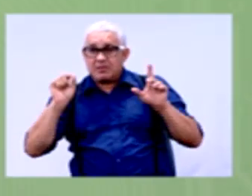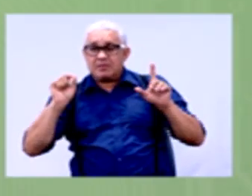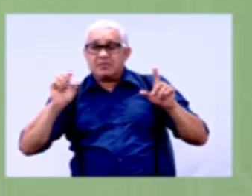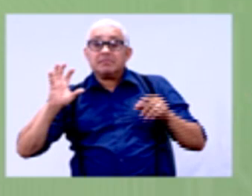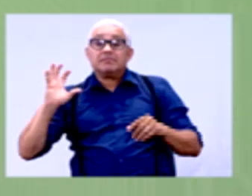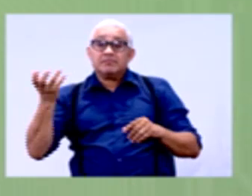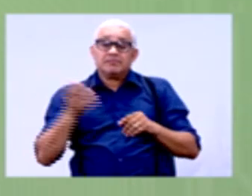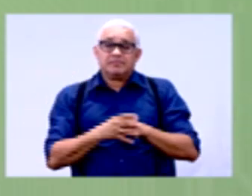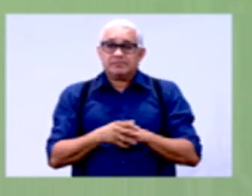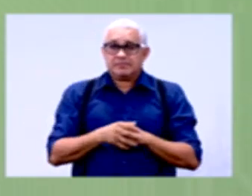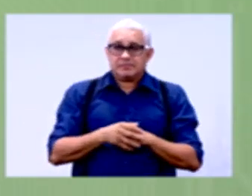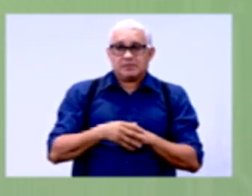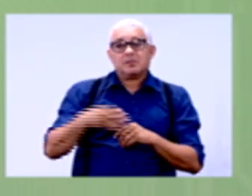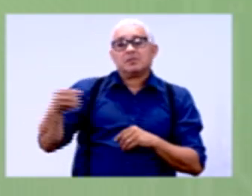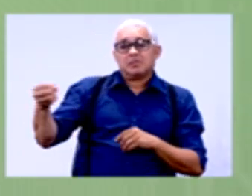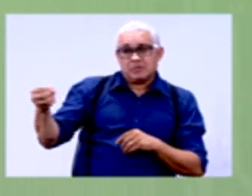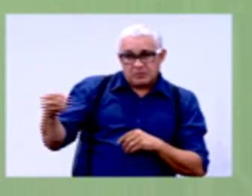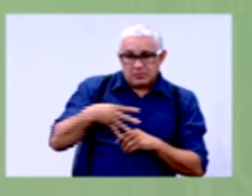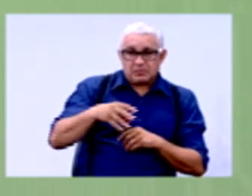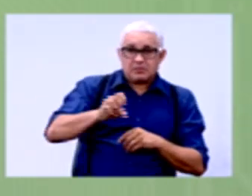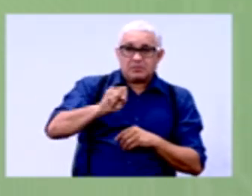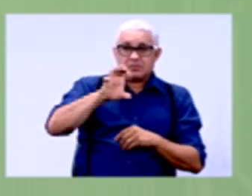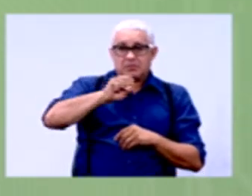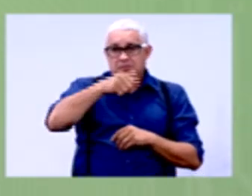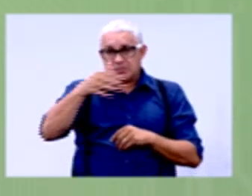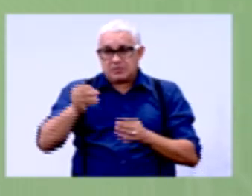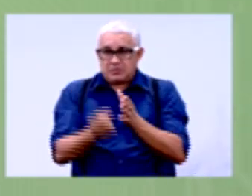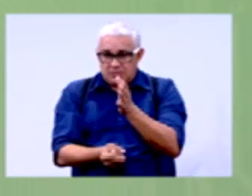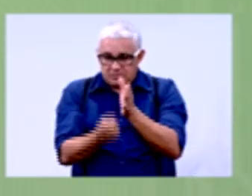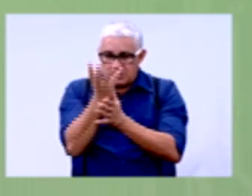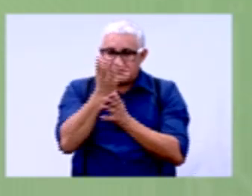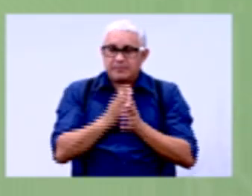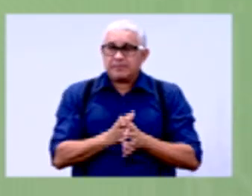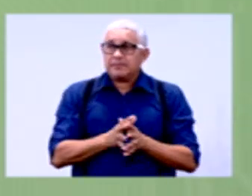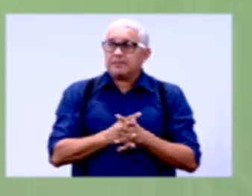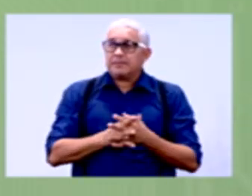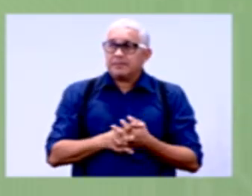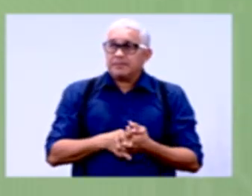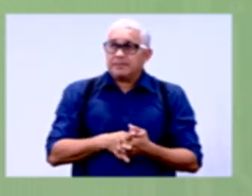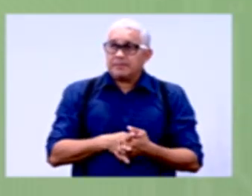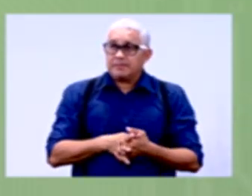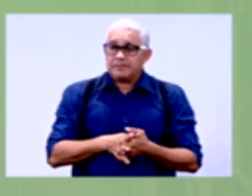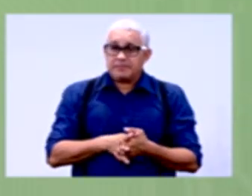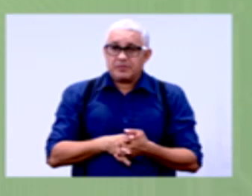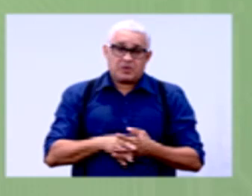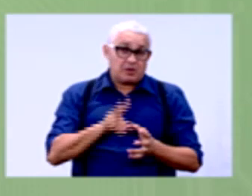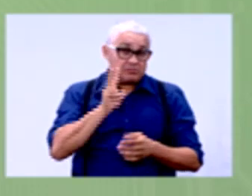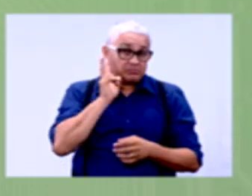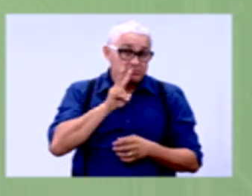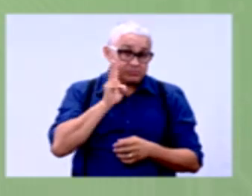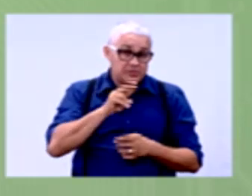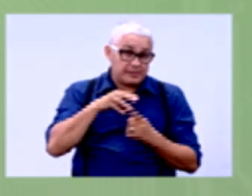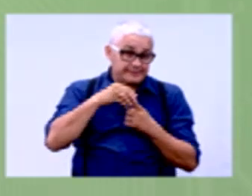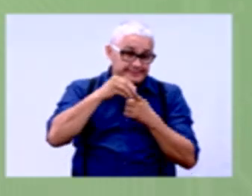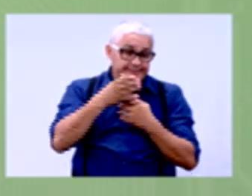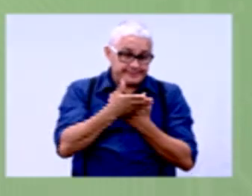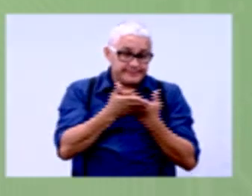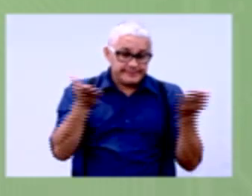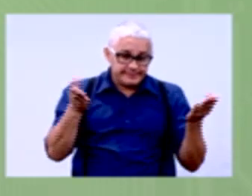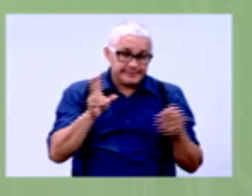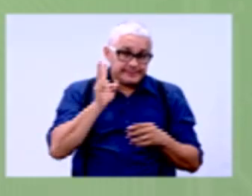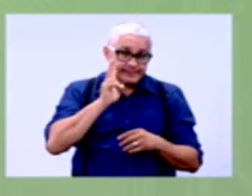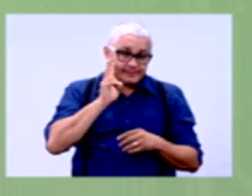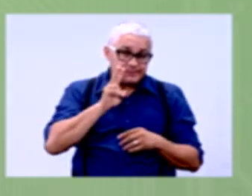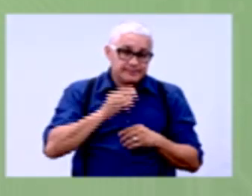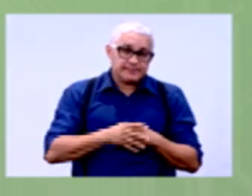acontecer? Uma nova sessão é criada, certo? Então, ó, um lembrete principal aí para vocês.